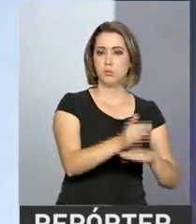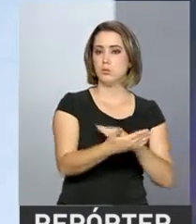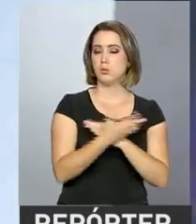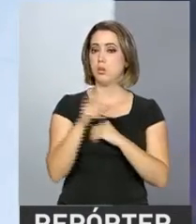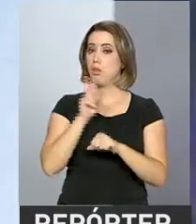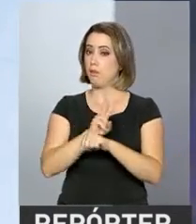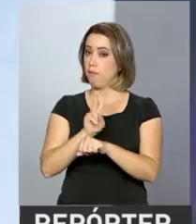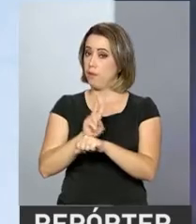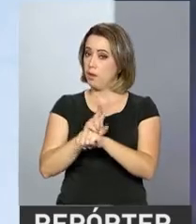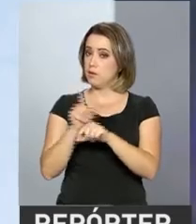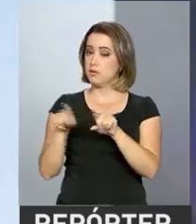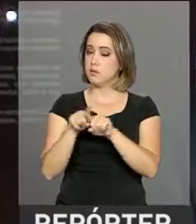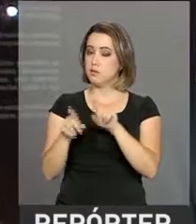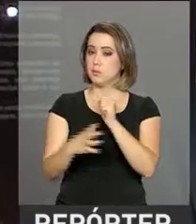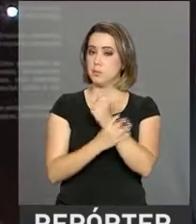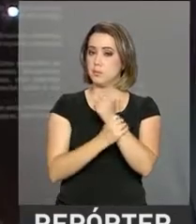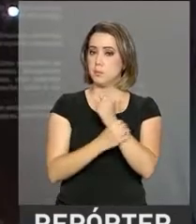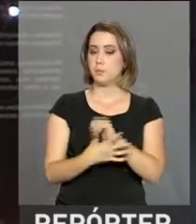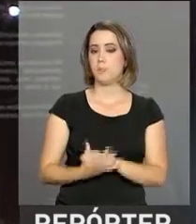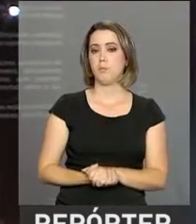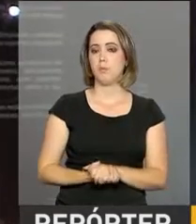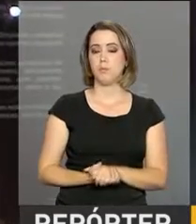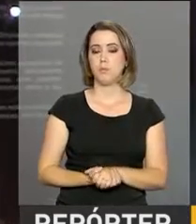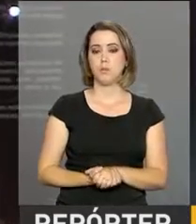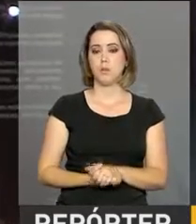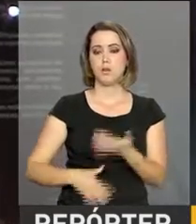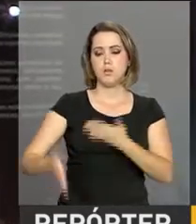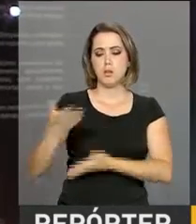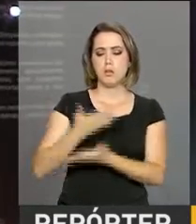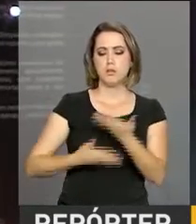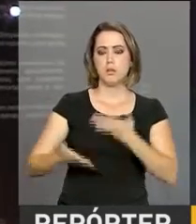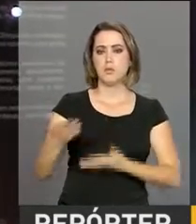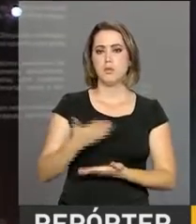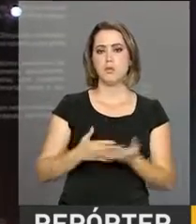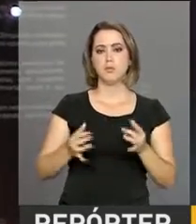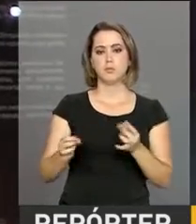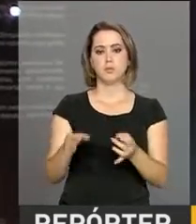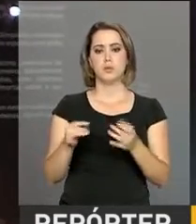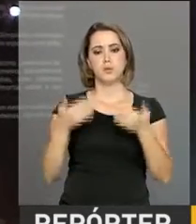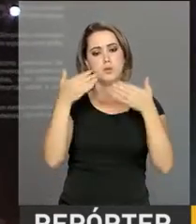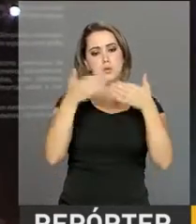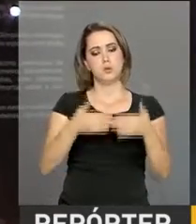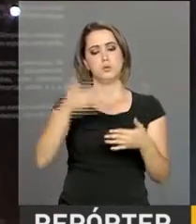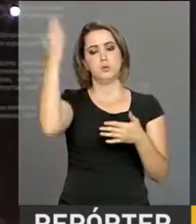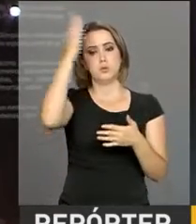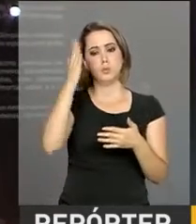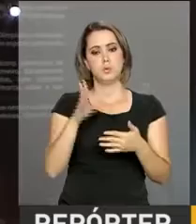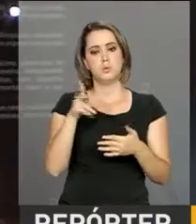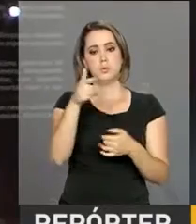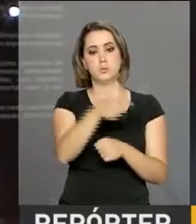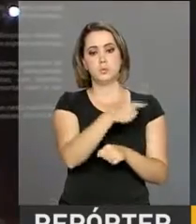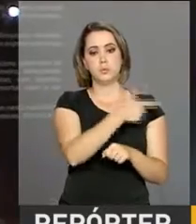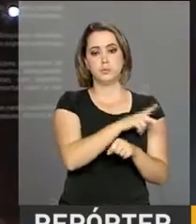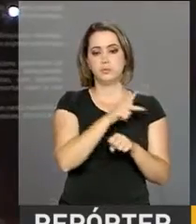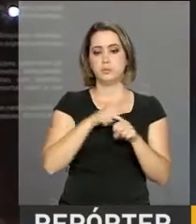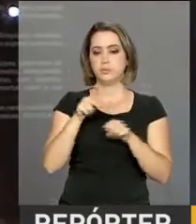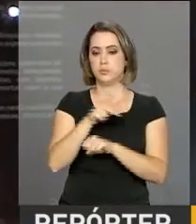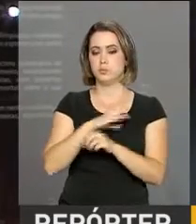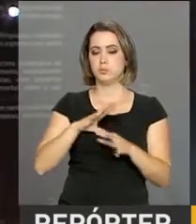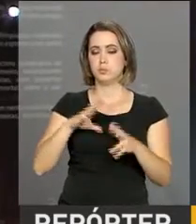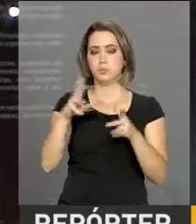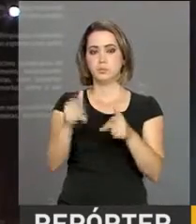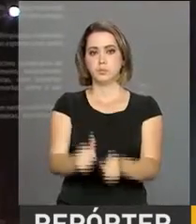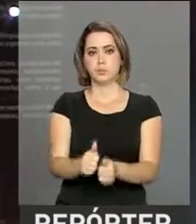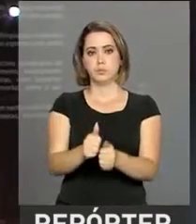de defesa e segurança. Desenvolver o comércio exterior, presença do Brasil de todos os fóruns globais,